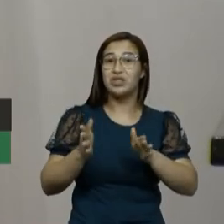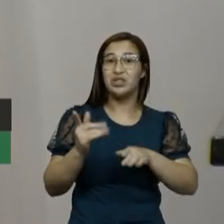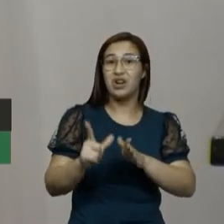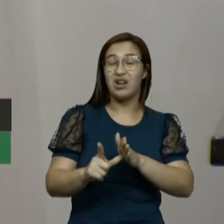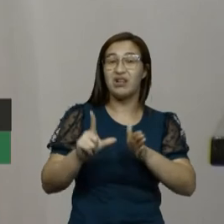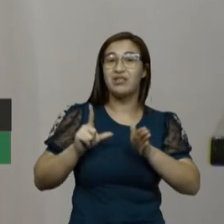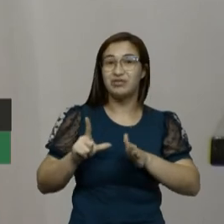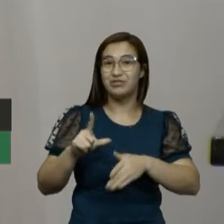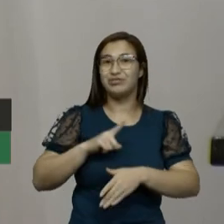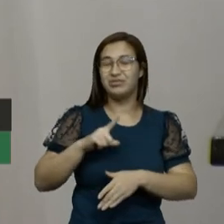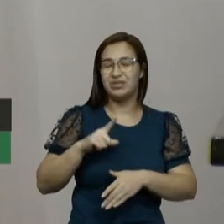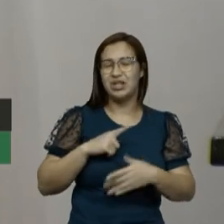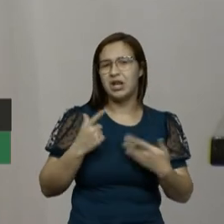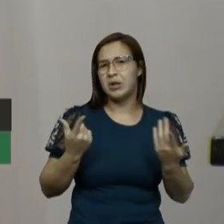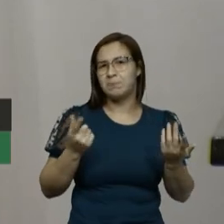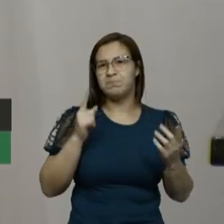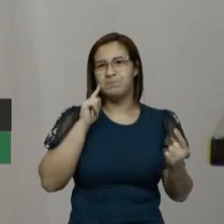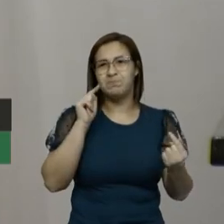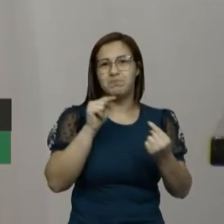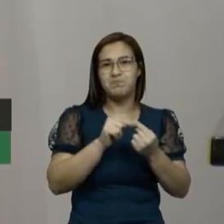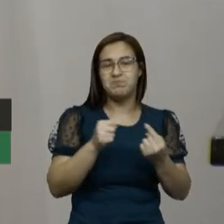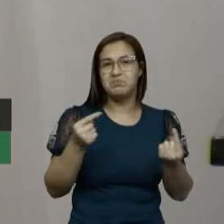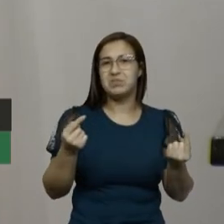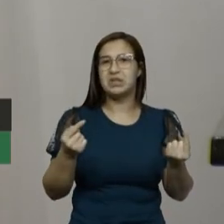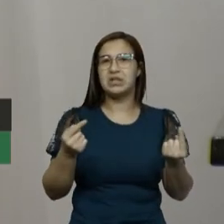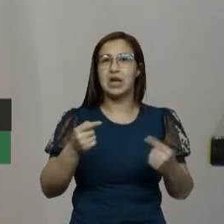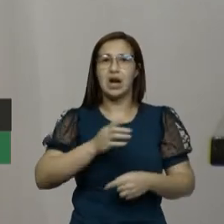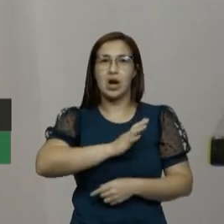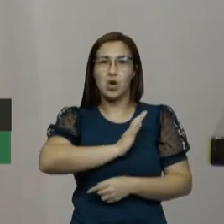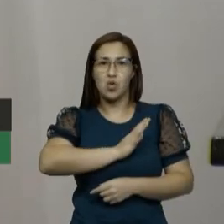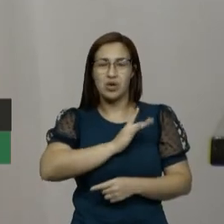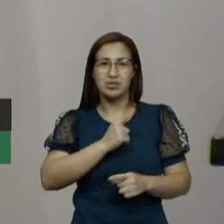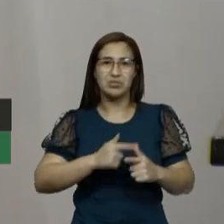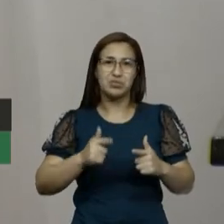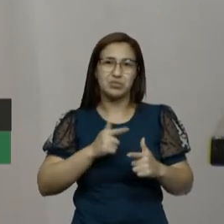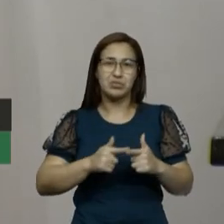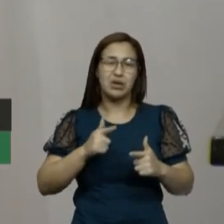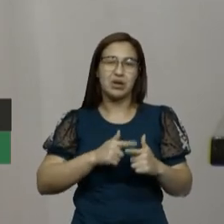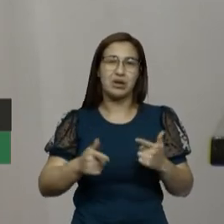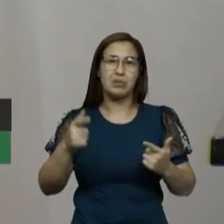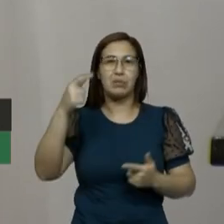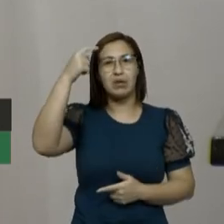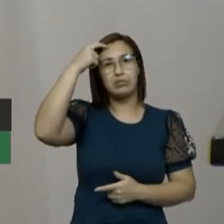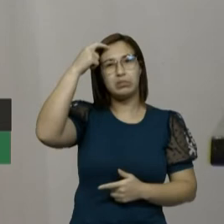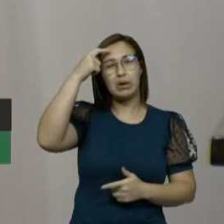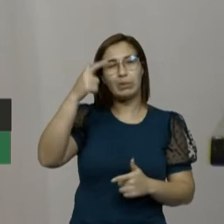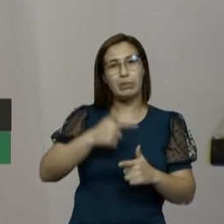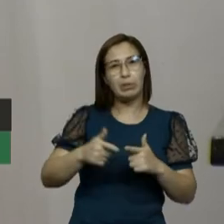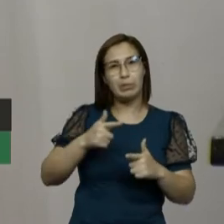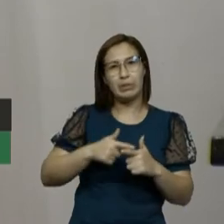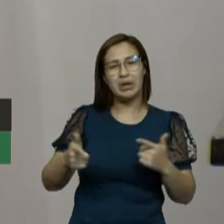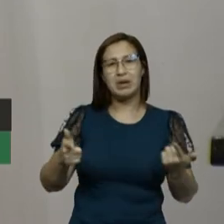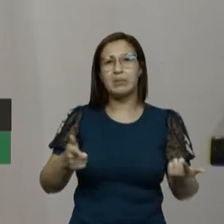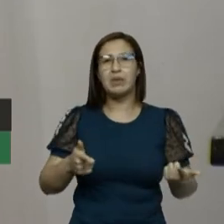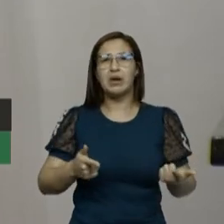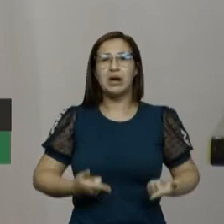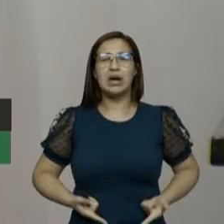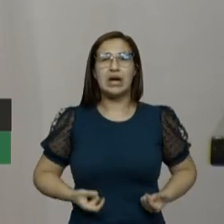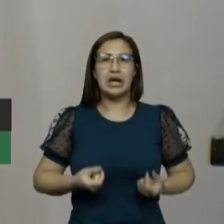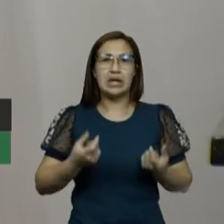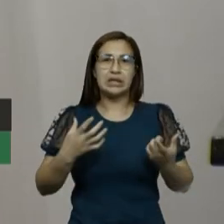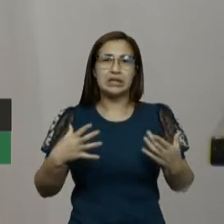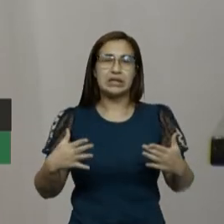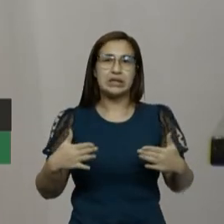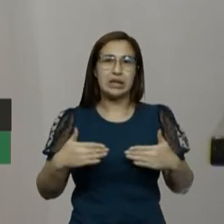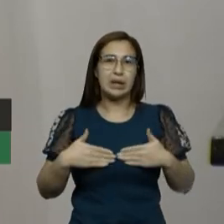doenças relacionadas a acidente vascular cerebral, a doenças cardíacas, a câncer de mama, câncer do colo do útero